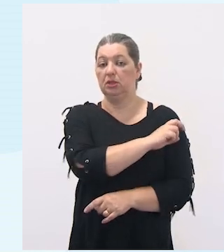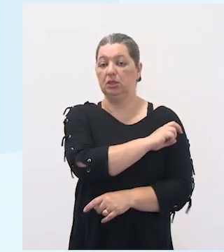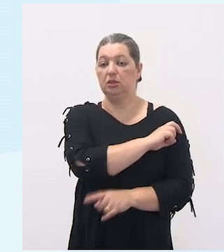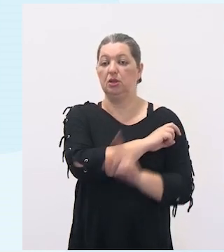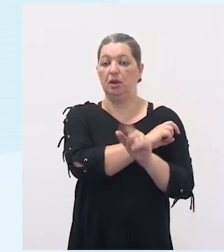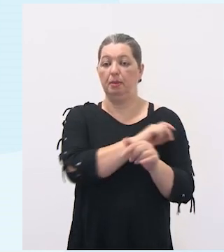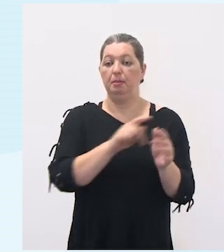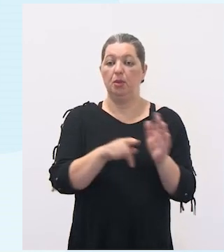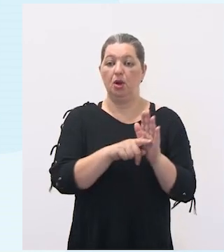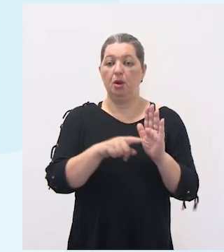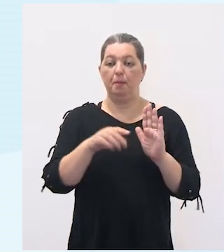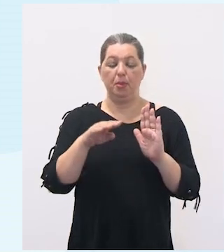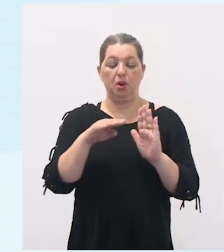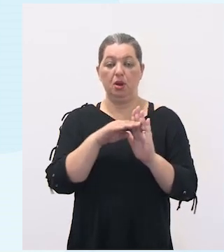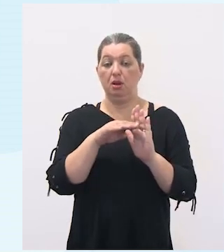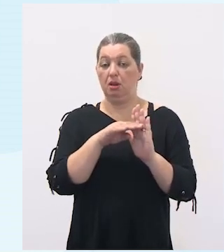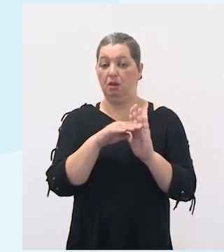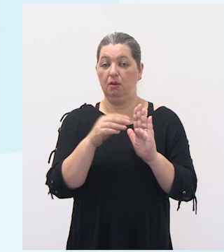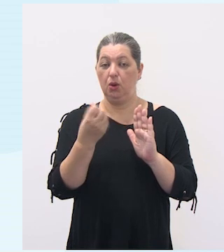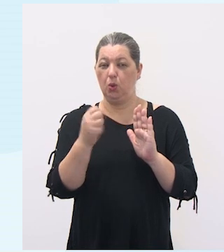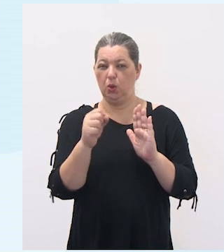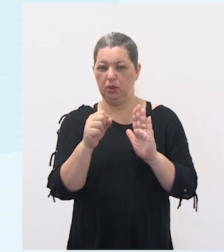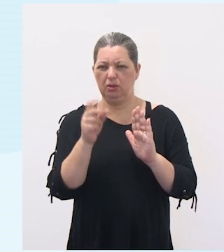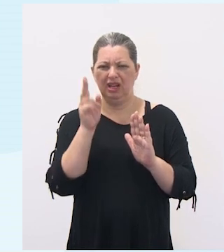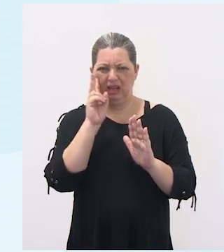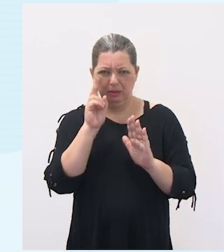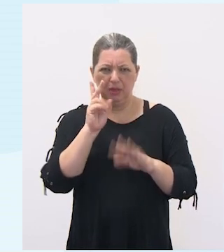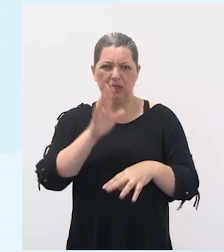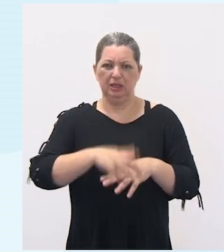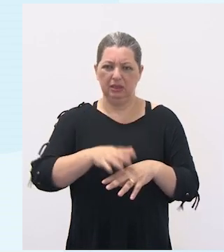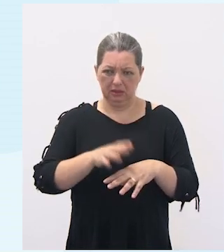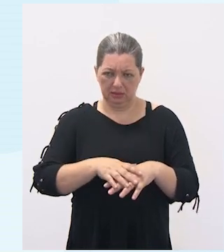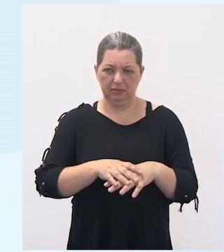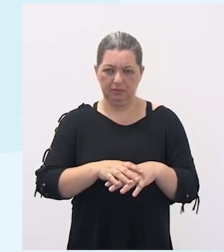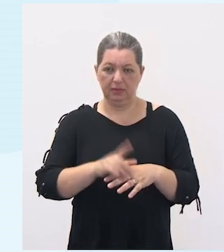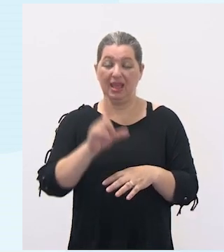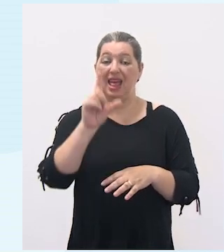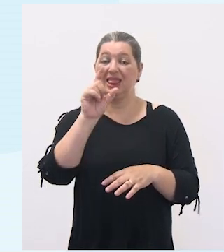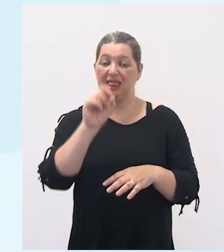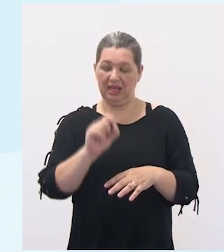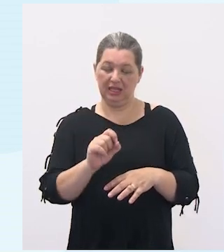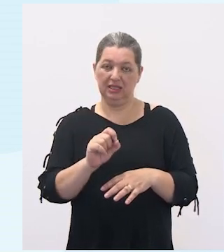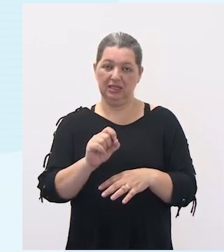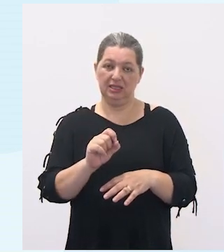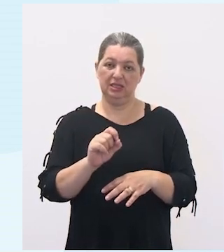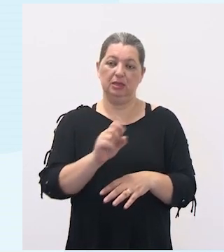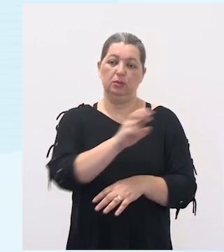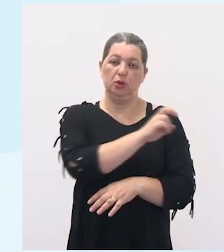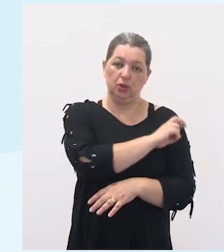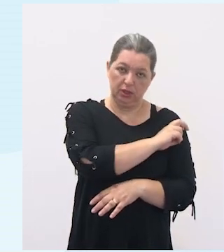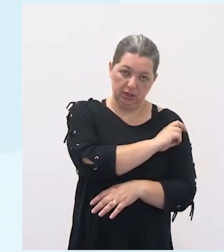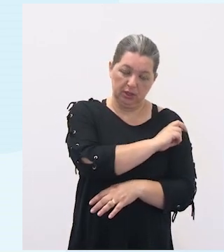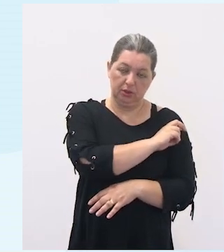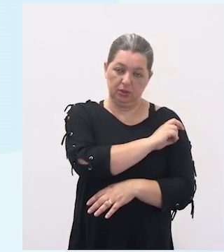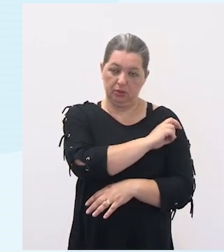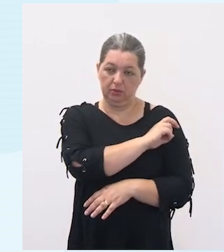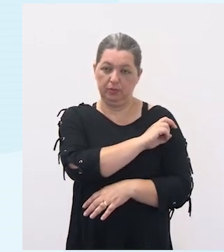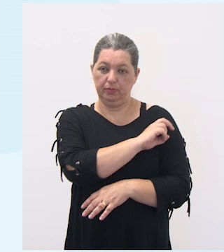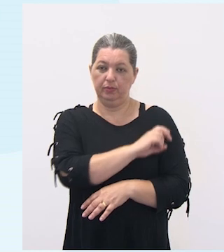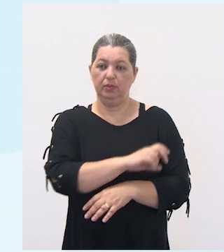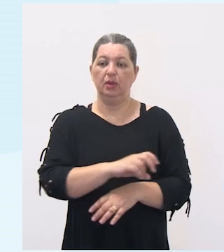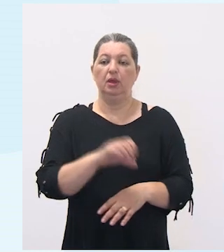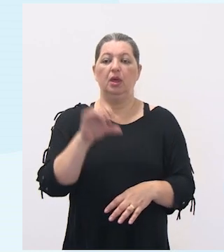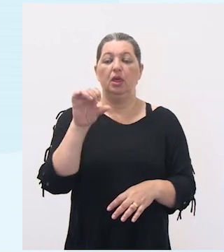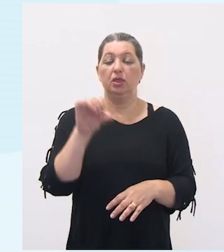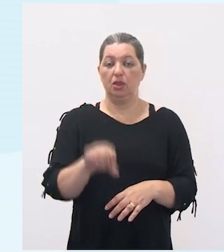nível 8. Lembrando aqui que matemática são 10 níveis para o 5º e terceira série do ensino médio e